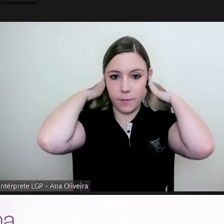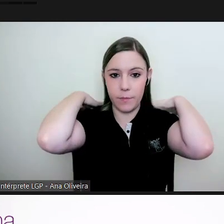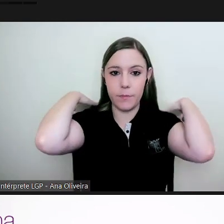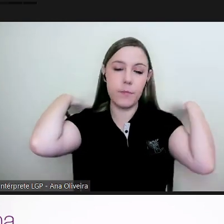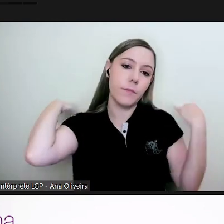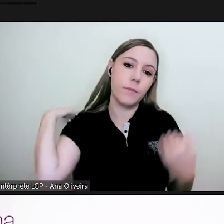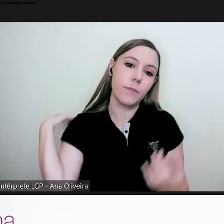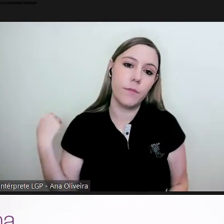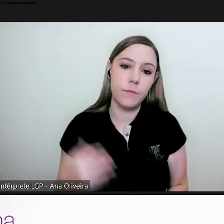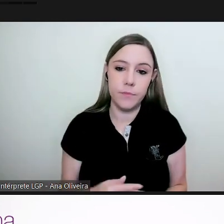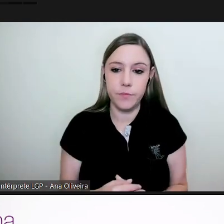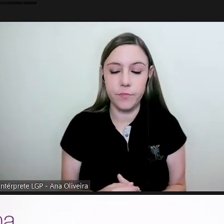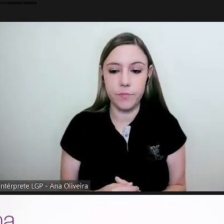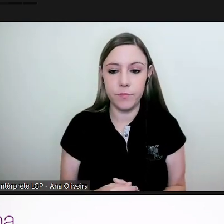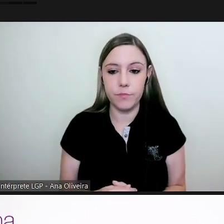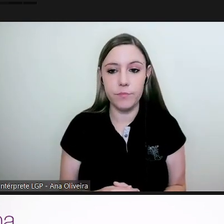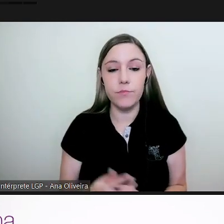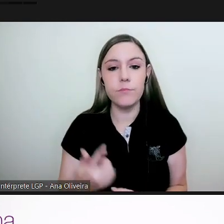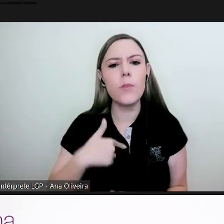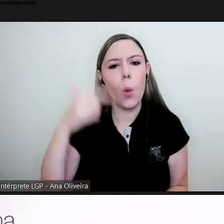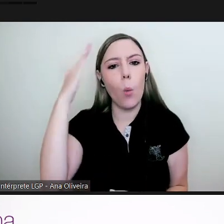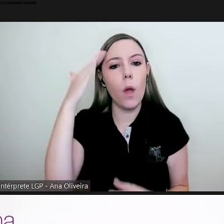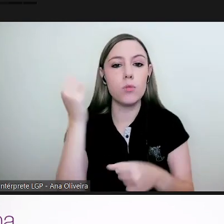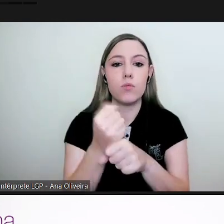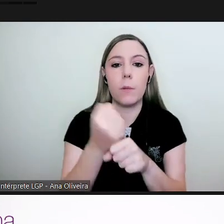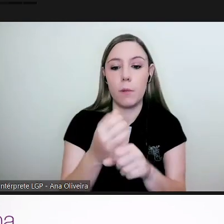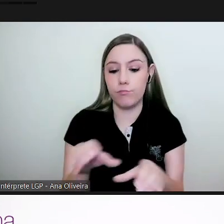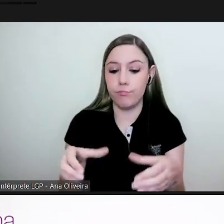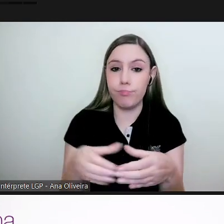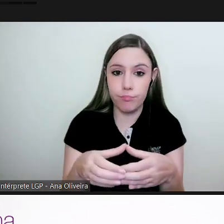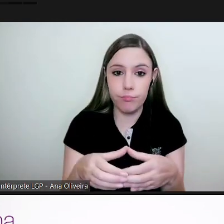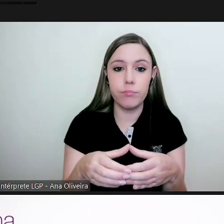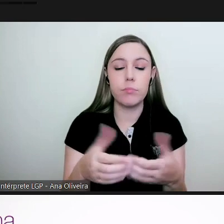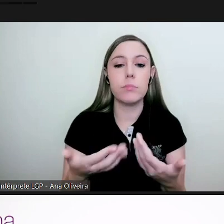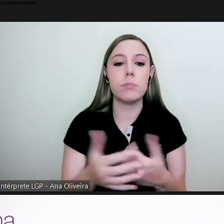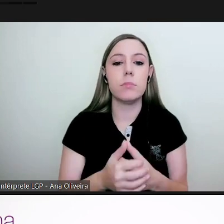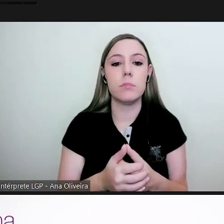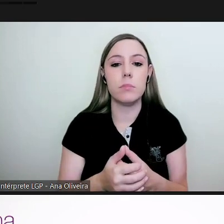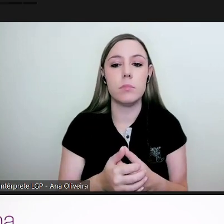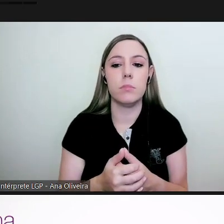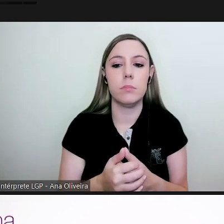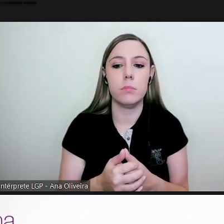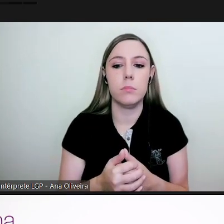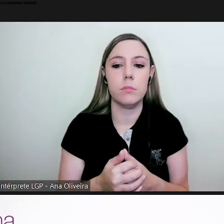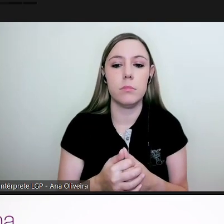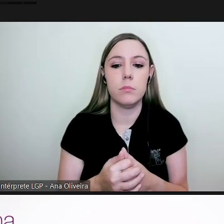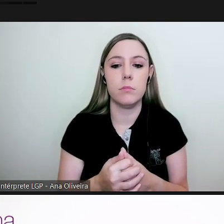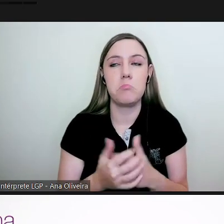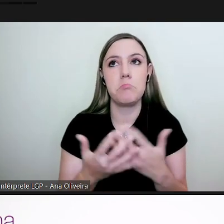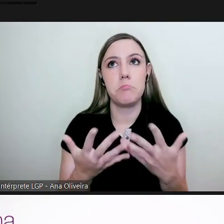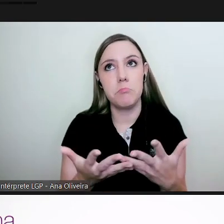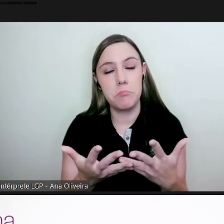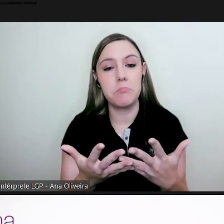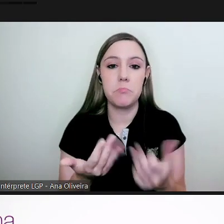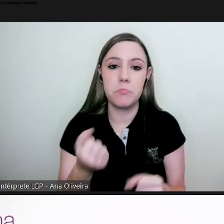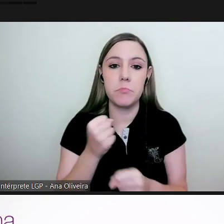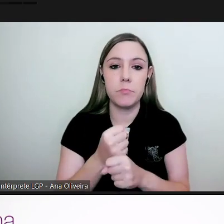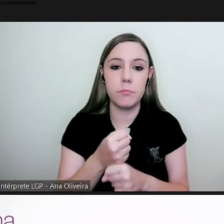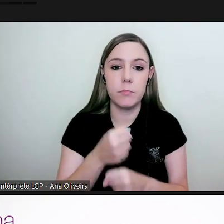Eu acho que o trabalho em rede, o trabalho, enfim, que